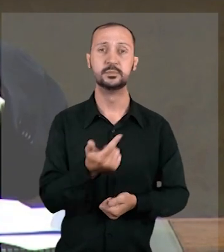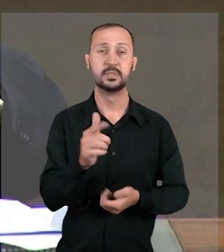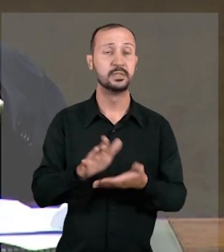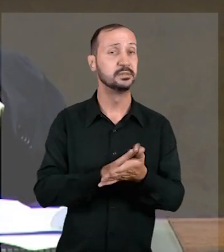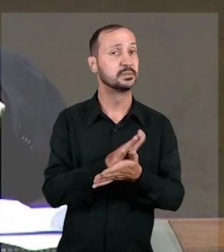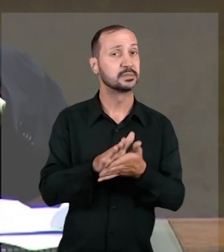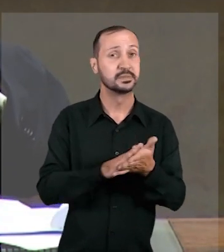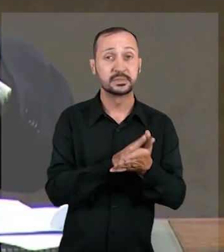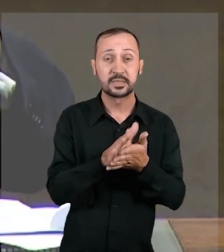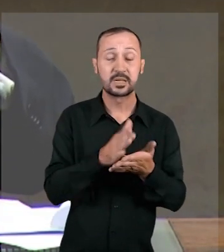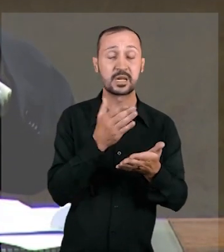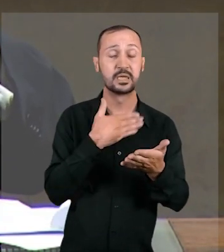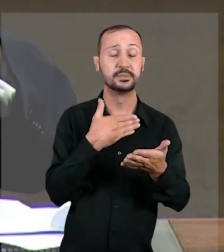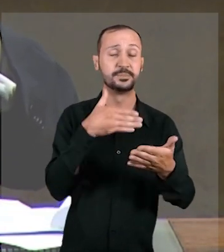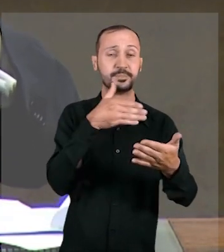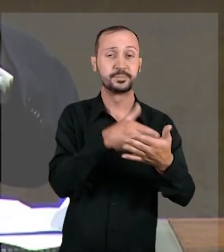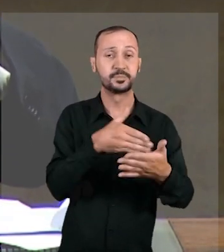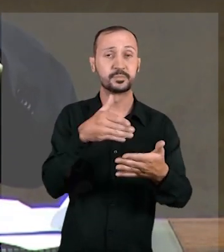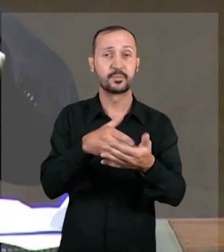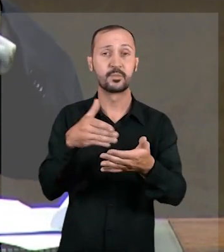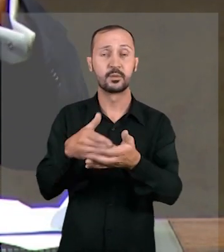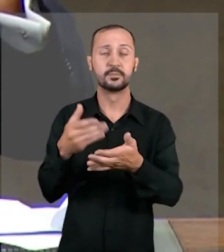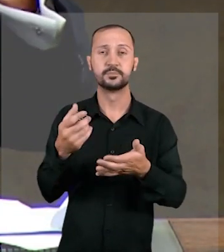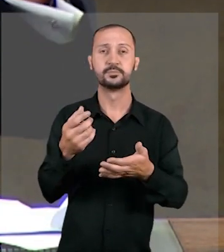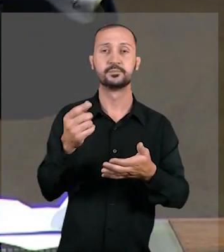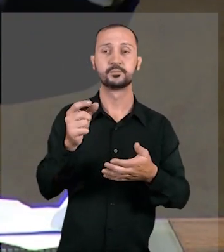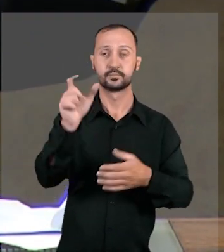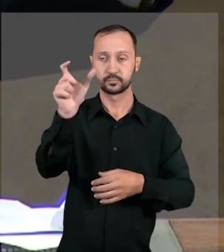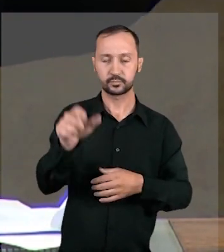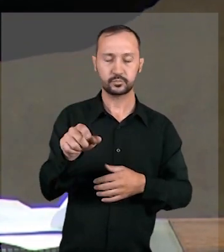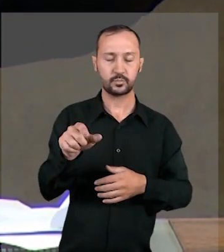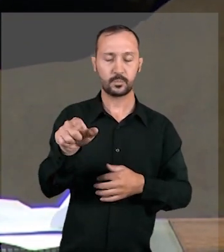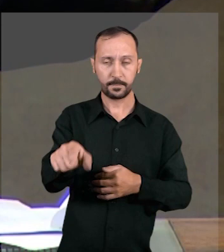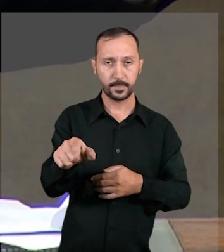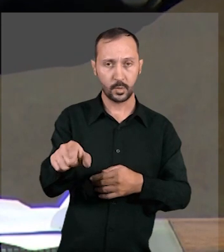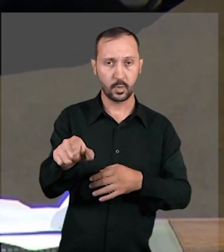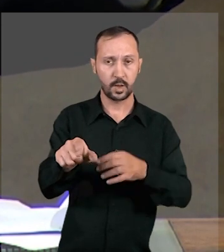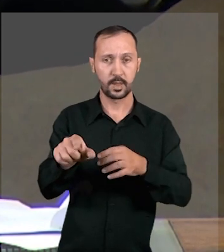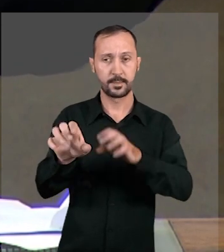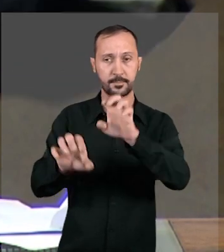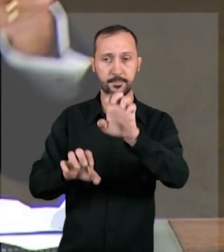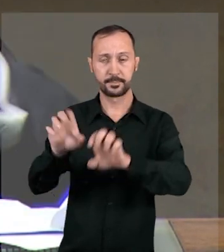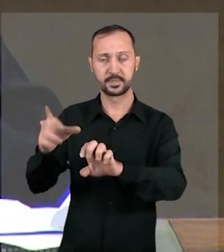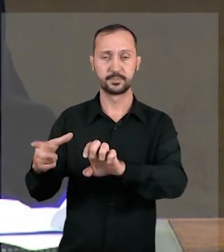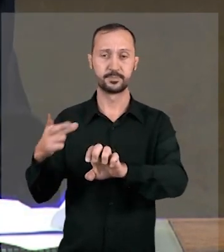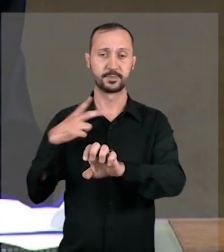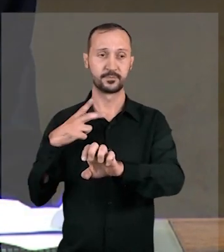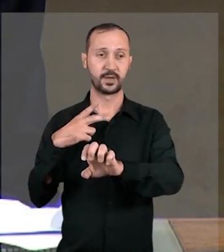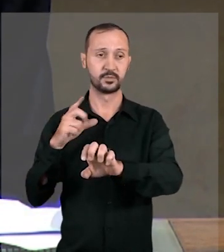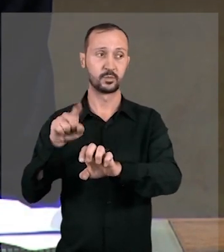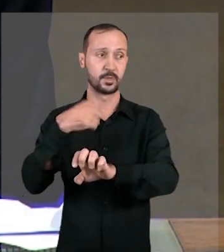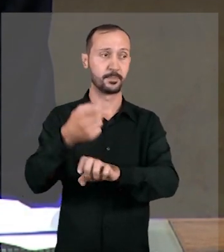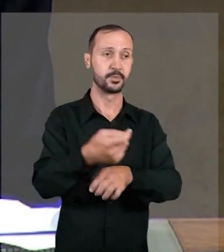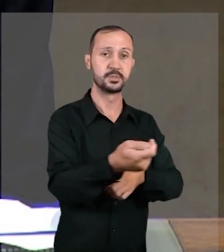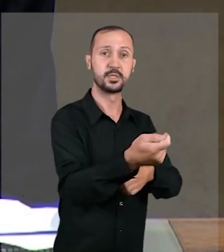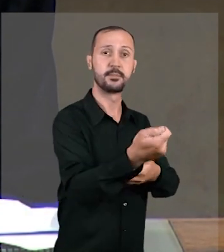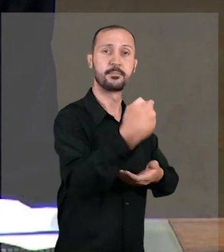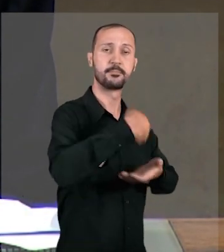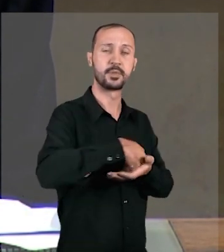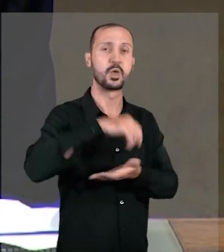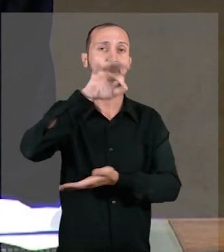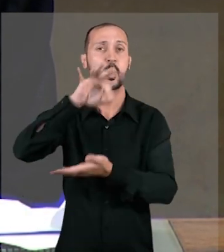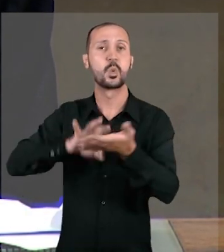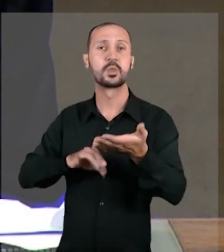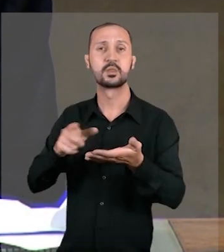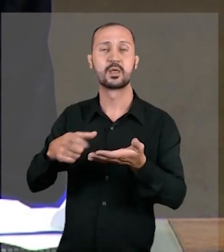nenhuma restrição a que o financiador privado da campanha pudesse depois ser contratado